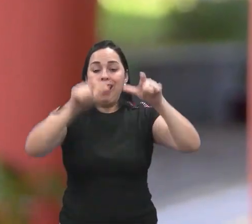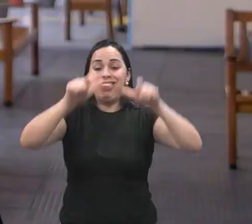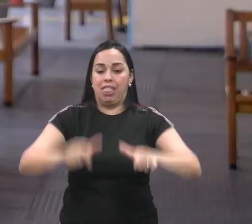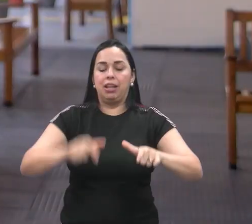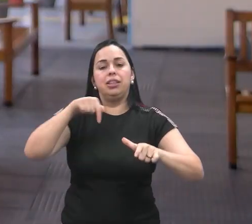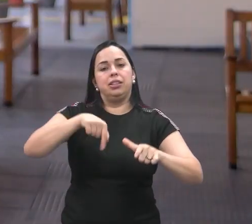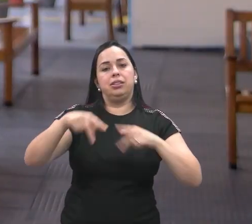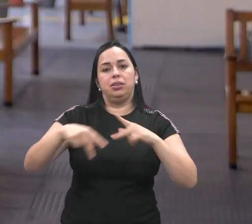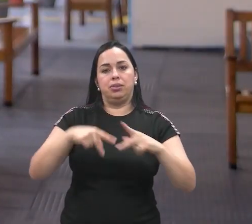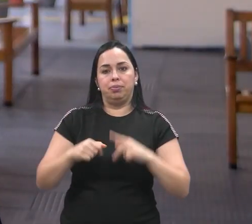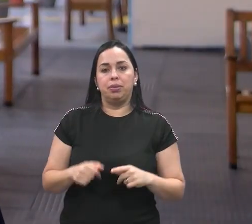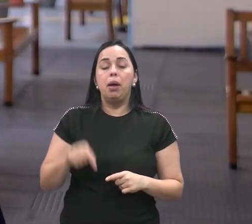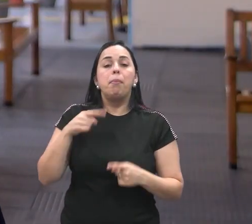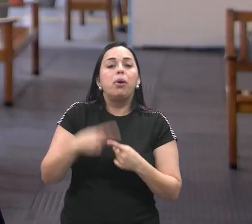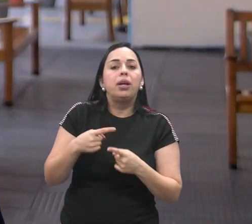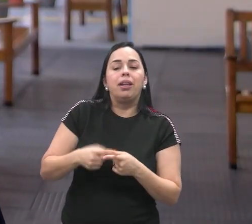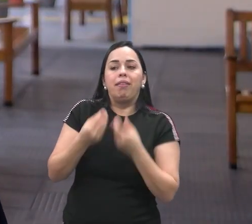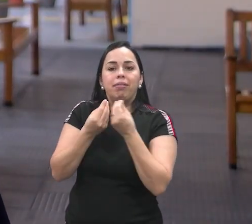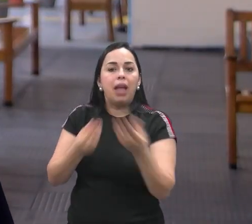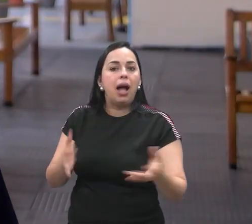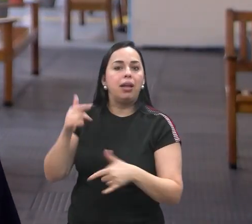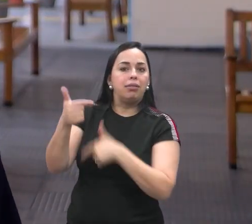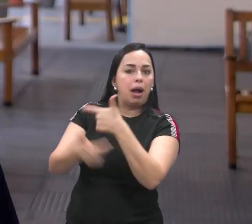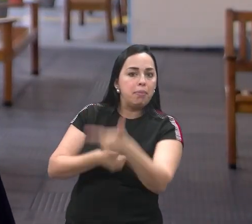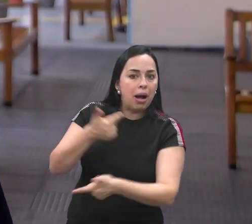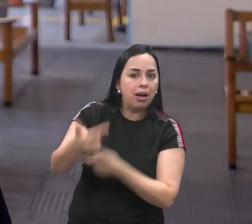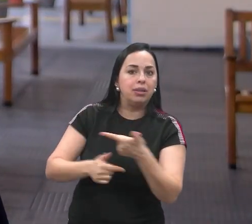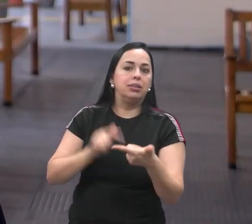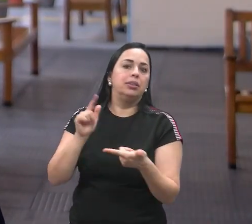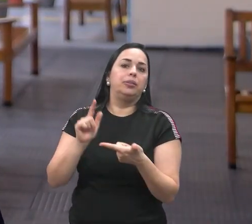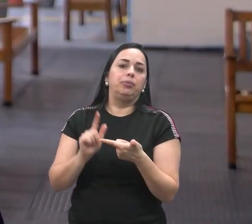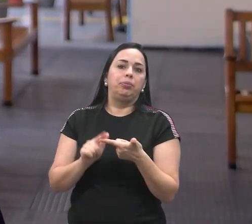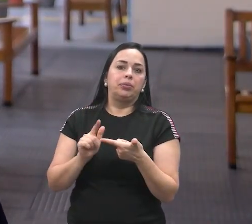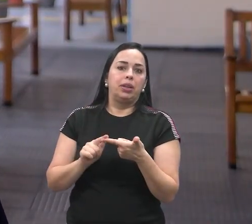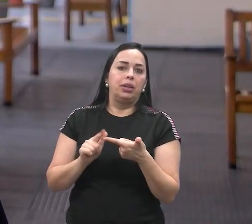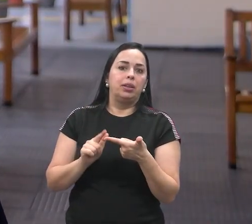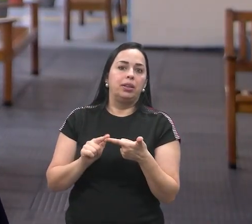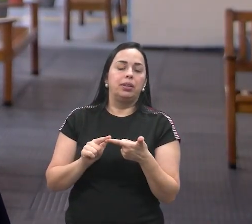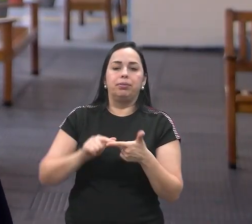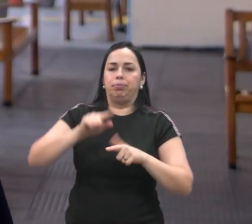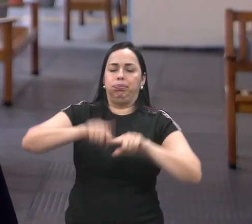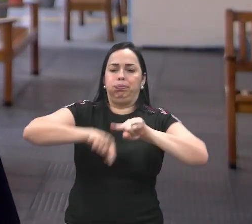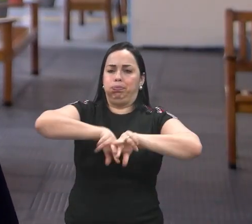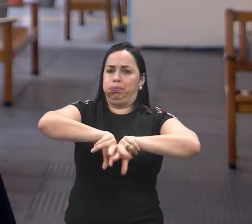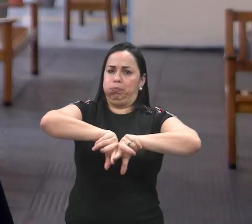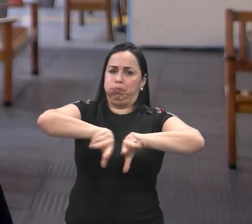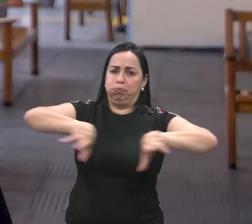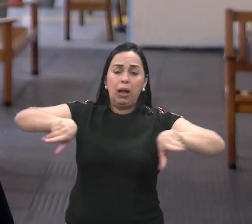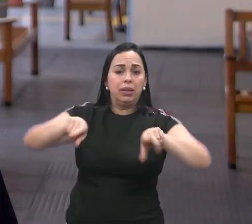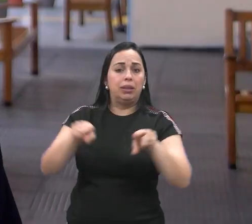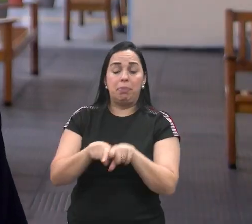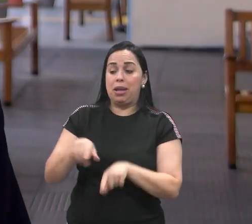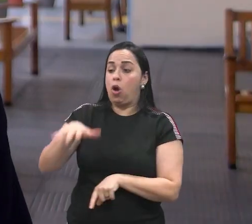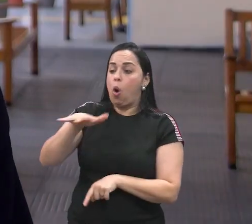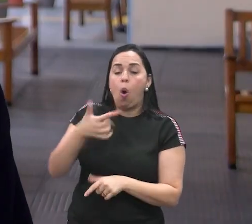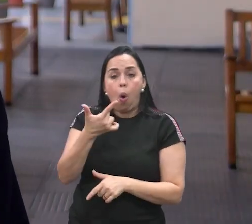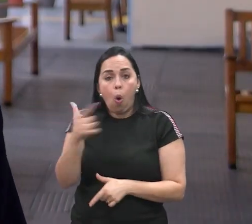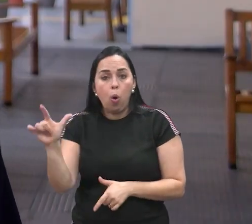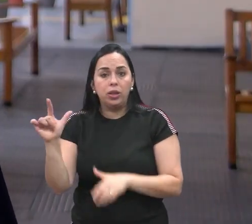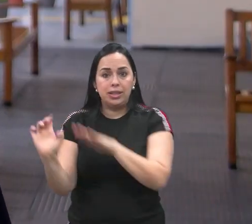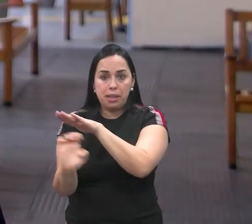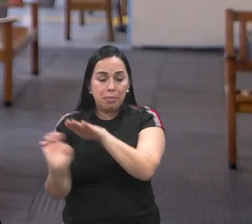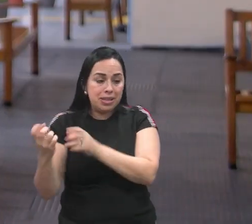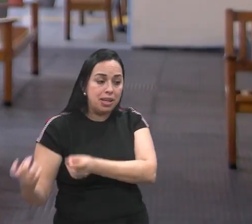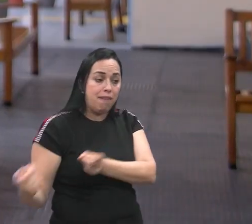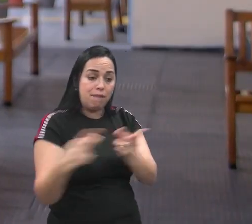multinacional. Isso significa novos empregos direto na Embraer, isso significa fornecimento de bens e serviços por outras empresas que